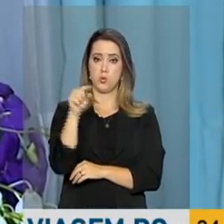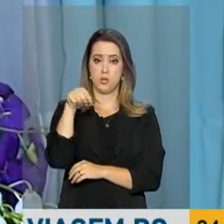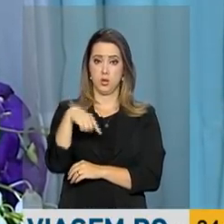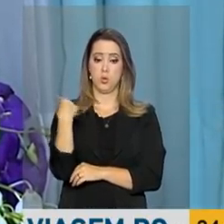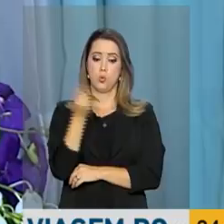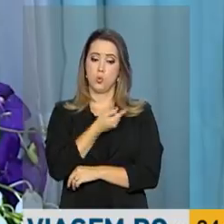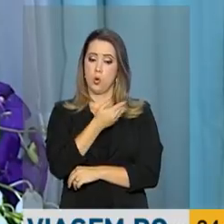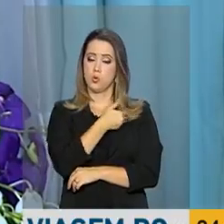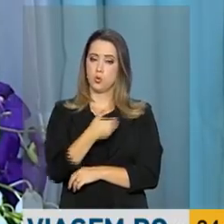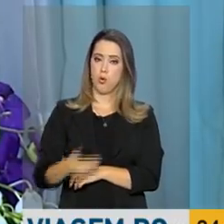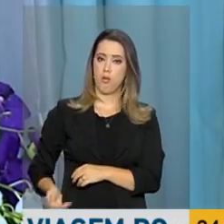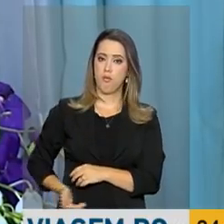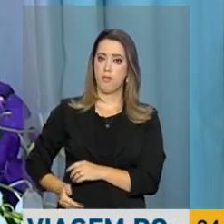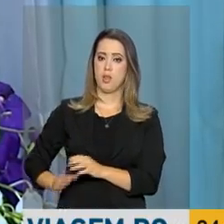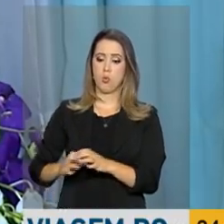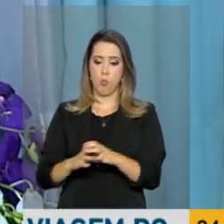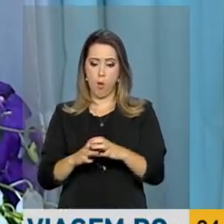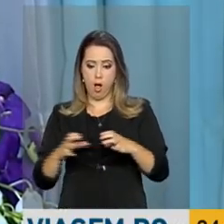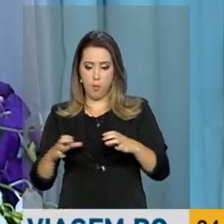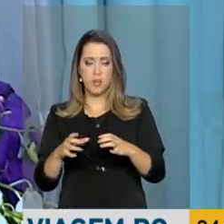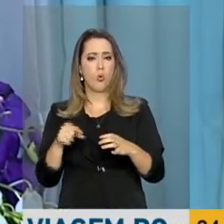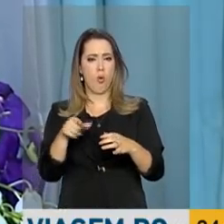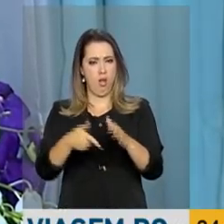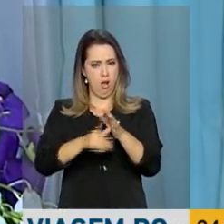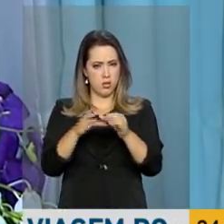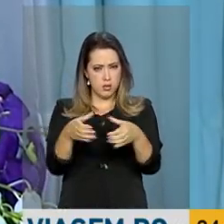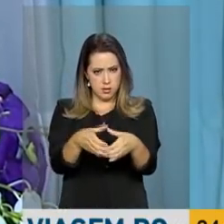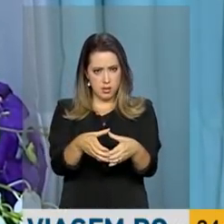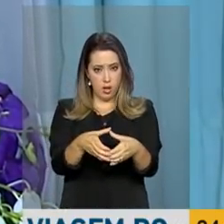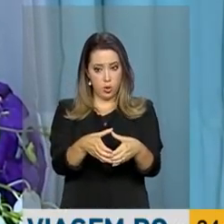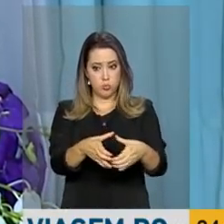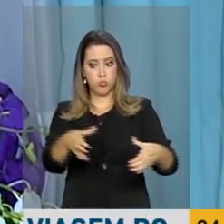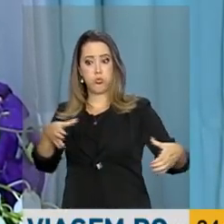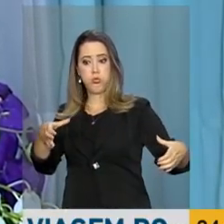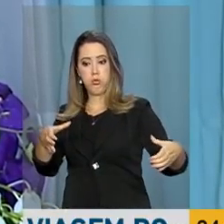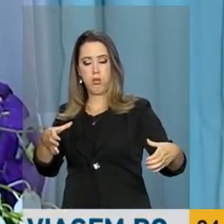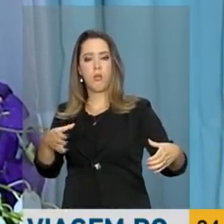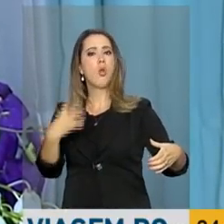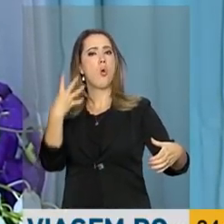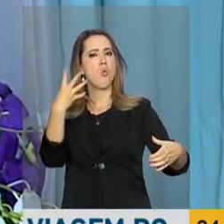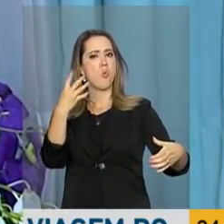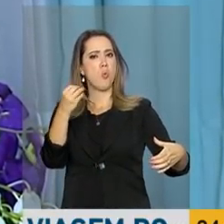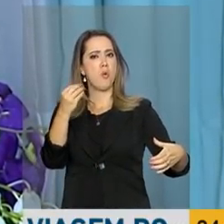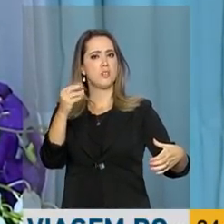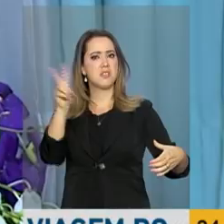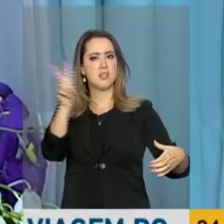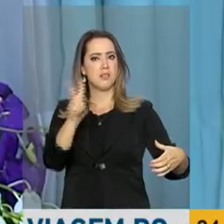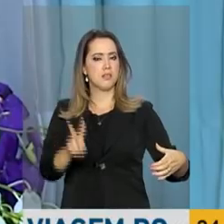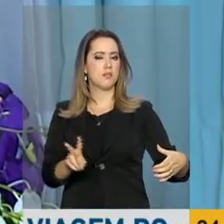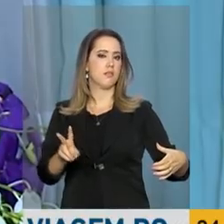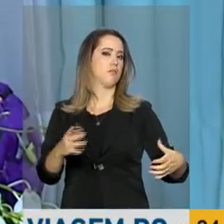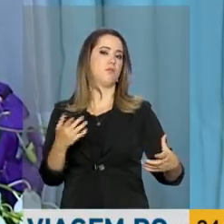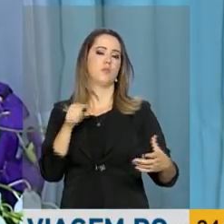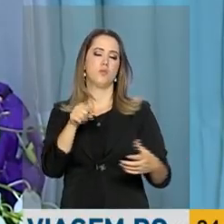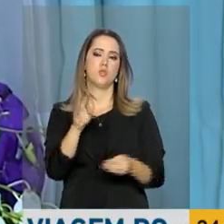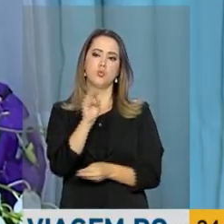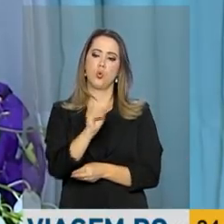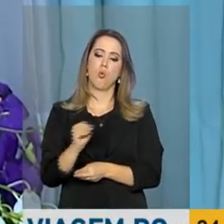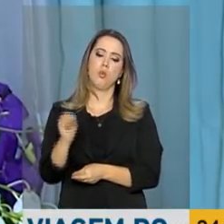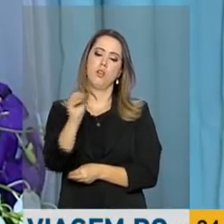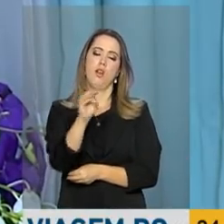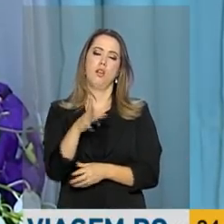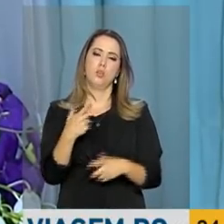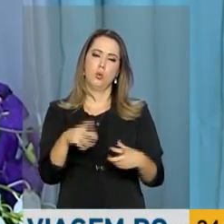400%, não é? E de igual maneira uma reserva biológica que igualmente foi aumentada em mais de 400%,